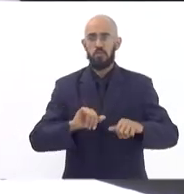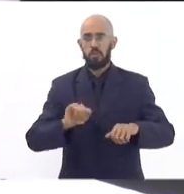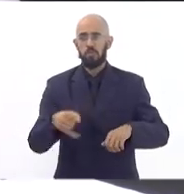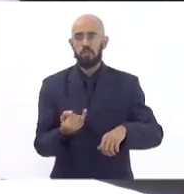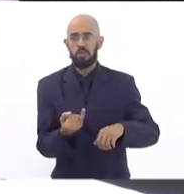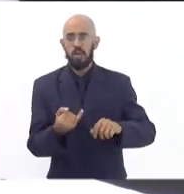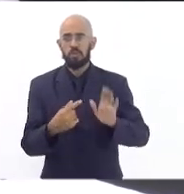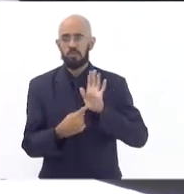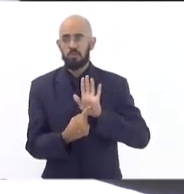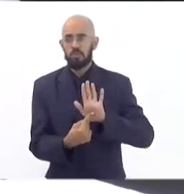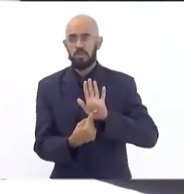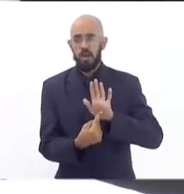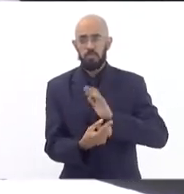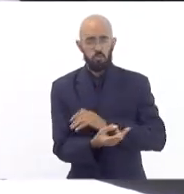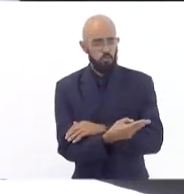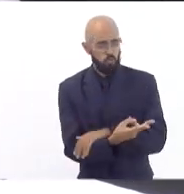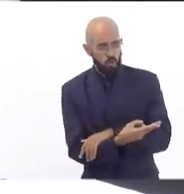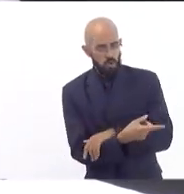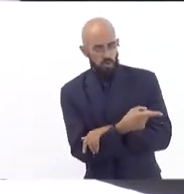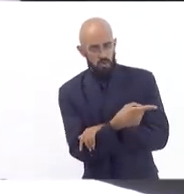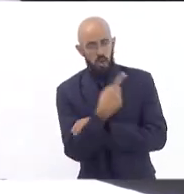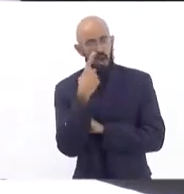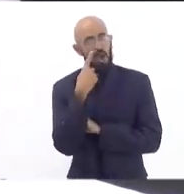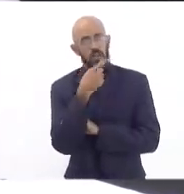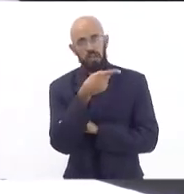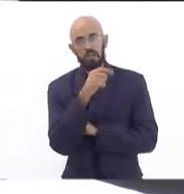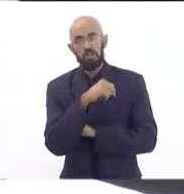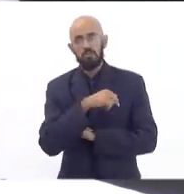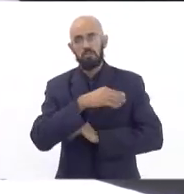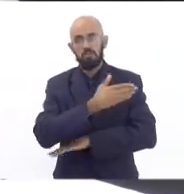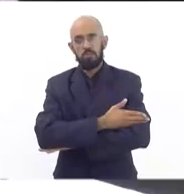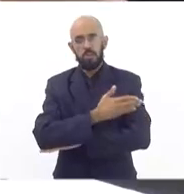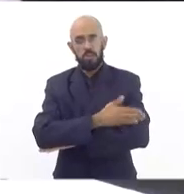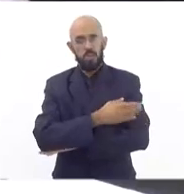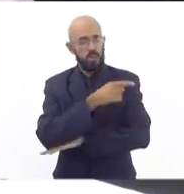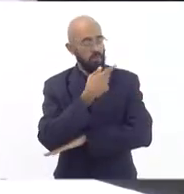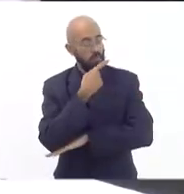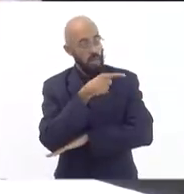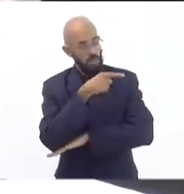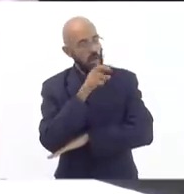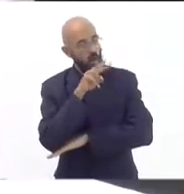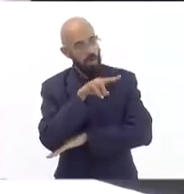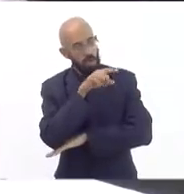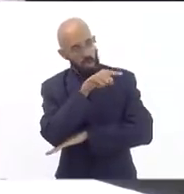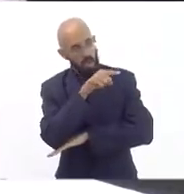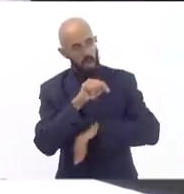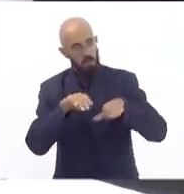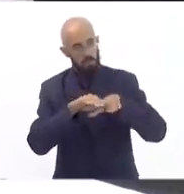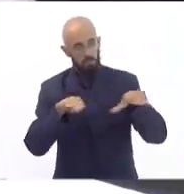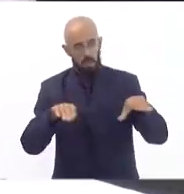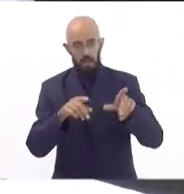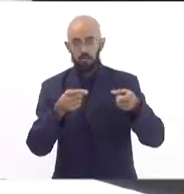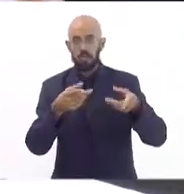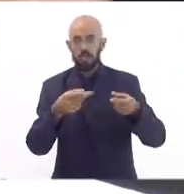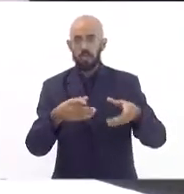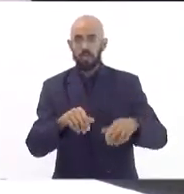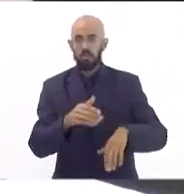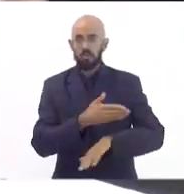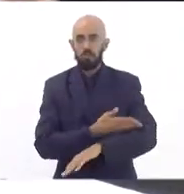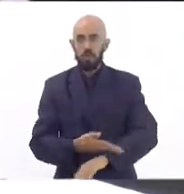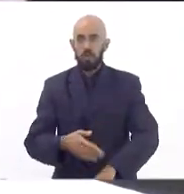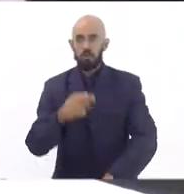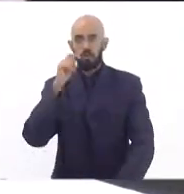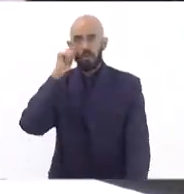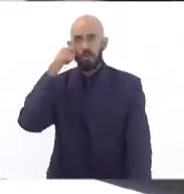tanto por Valdete Campo Dionísio olha ali para janela e dá uma olhadinha nele balcão a banca vendendo branco preto